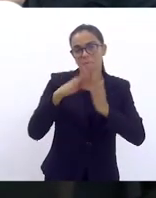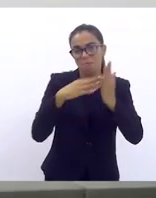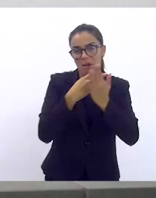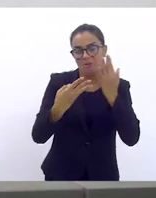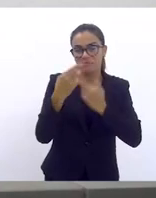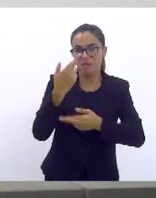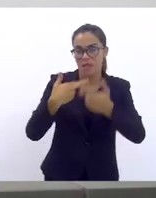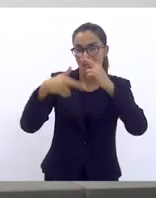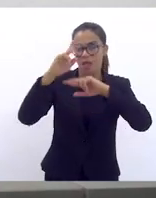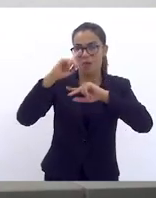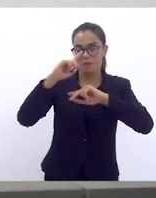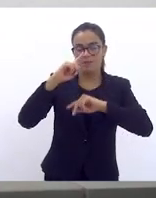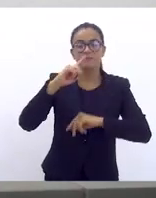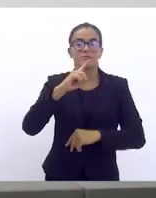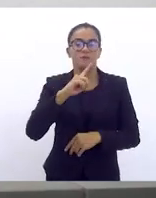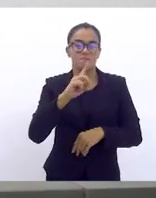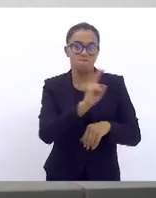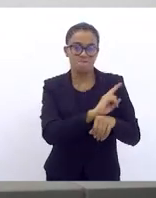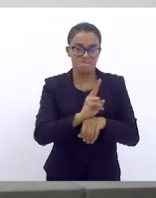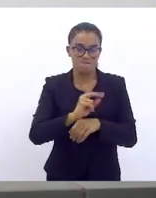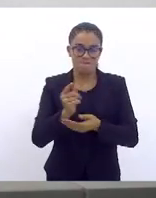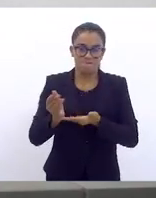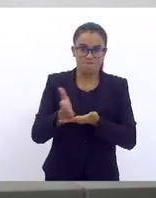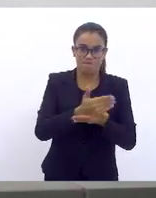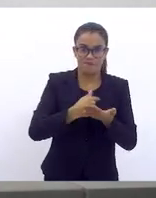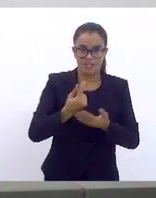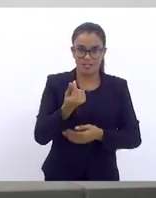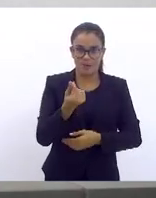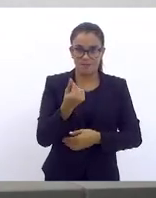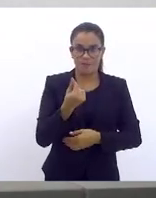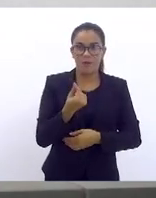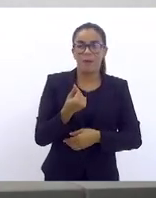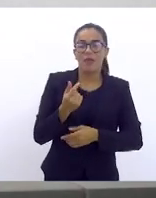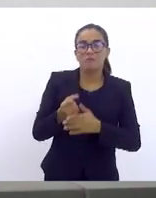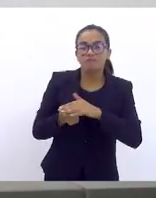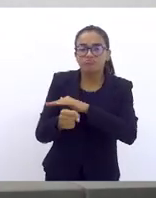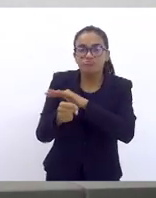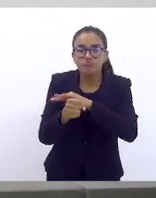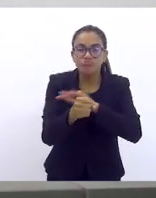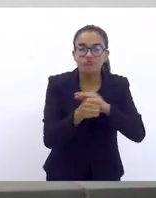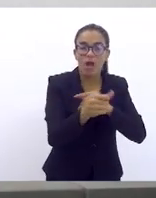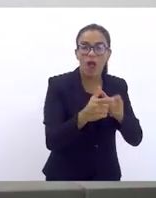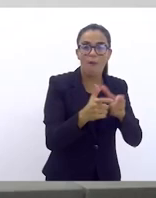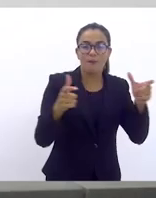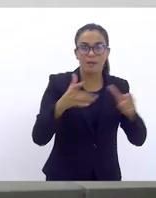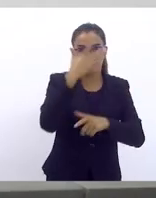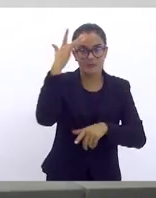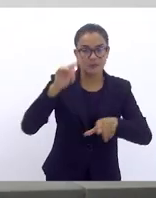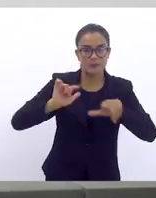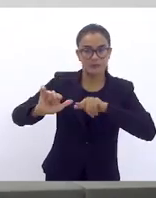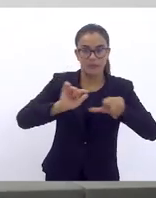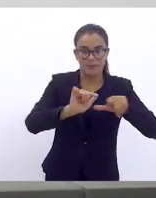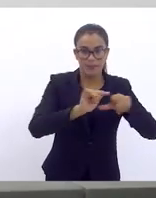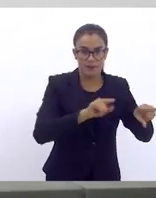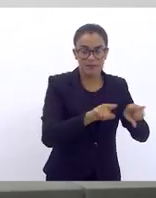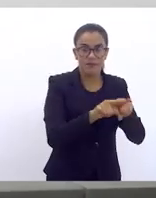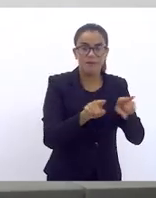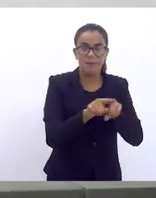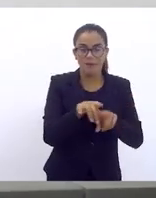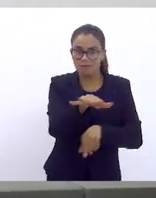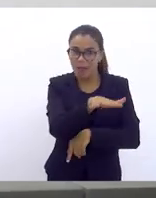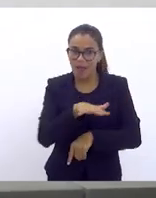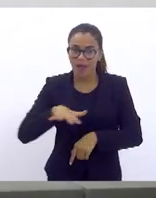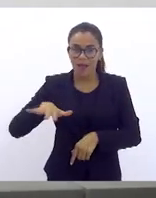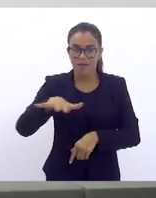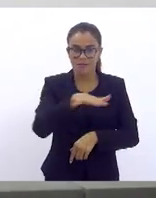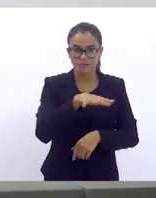desenvolvimento dois gerar emprego e renda três o planejamento de base territorial né E a gente